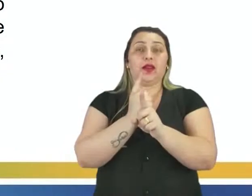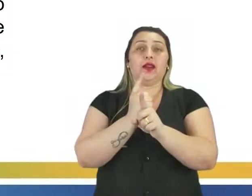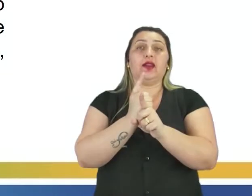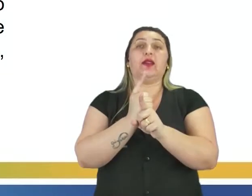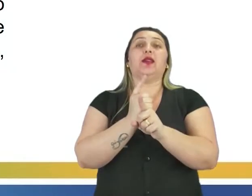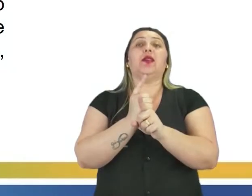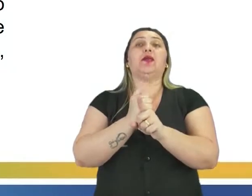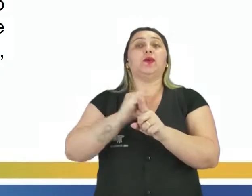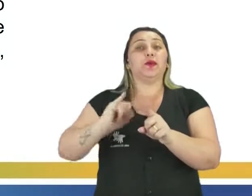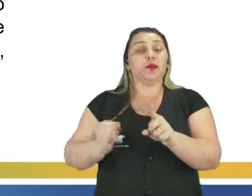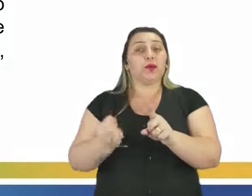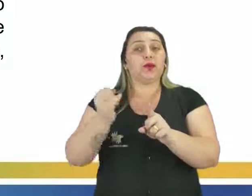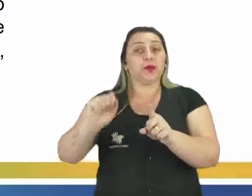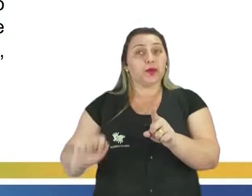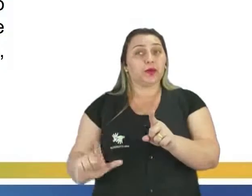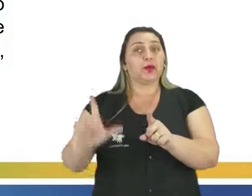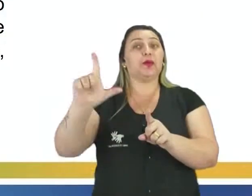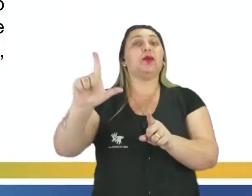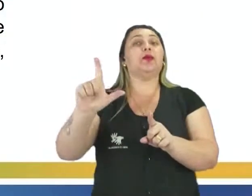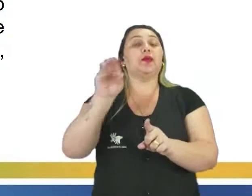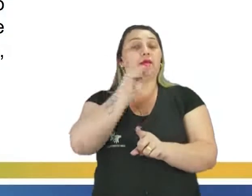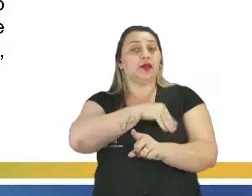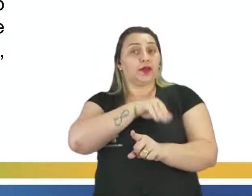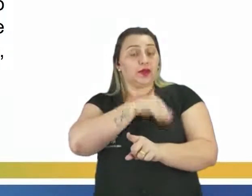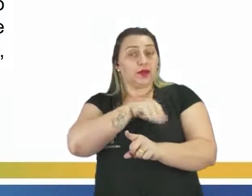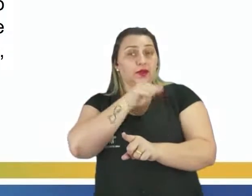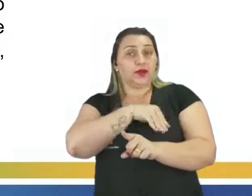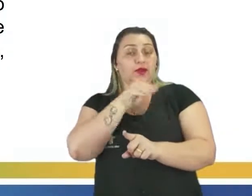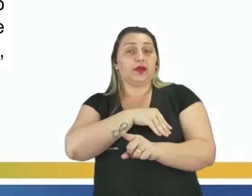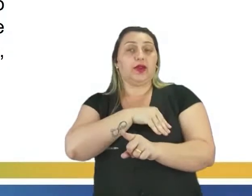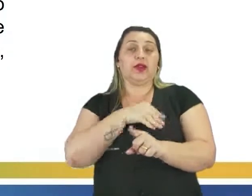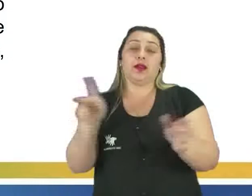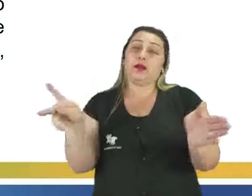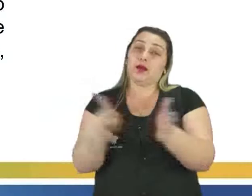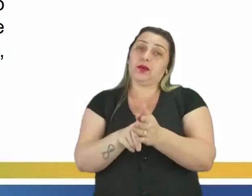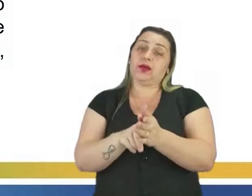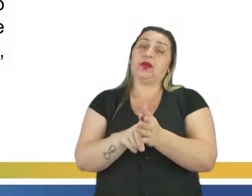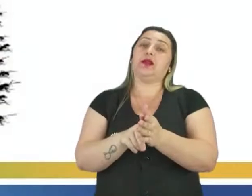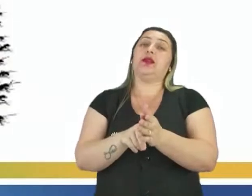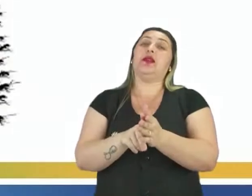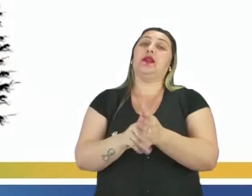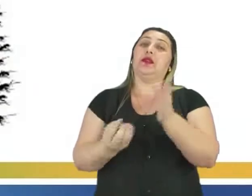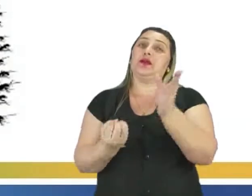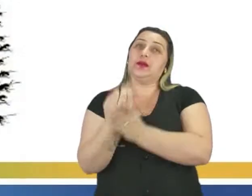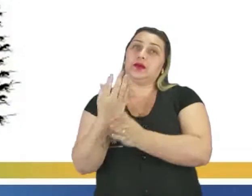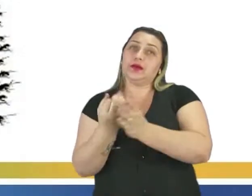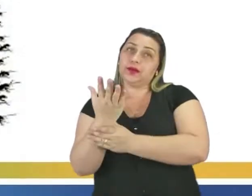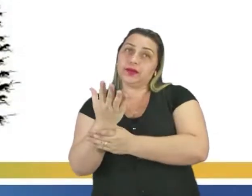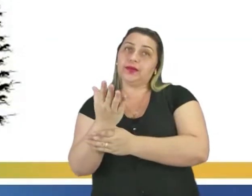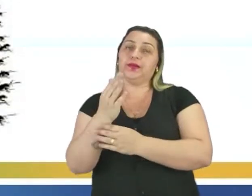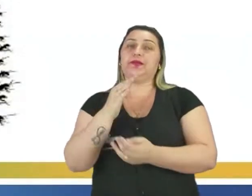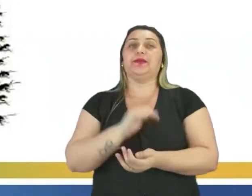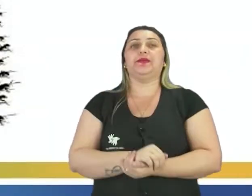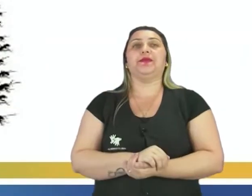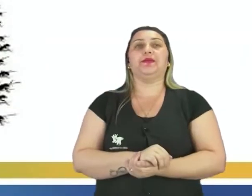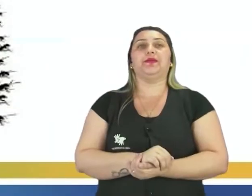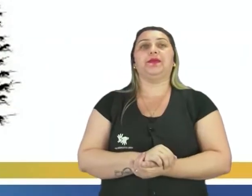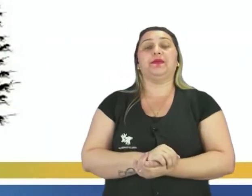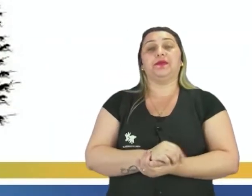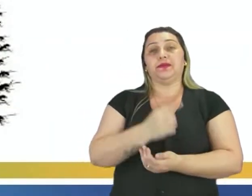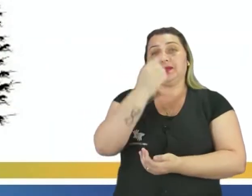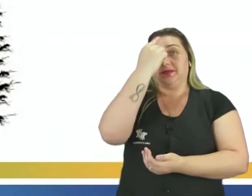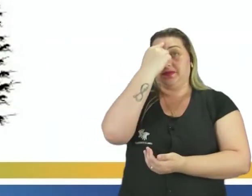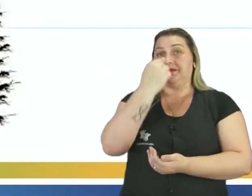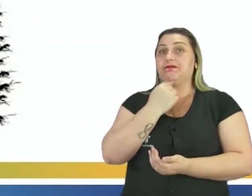distribuídos juros, lucros, rendas, salários e a propriedade dos fatores de produção. Na